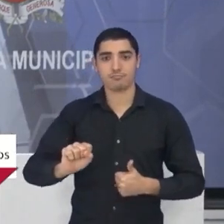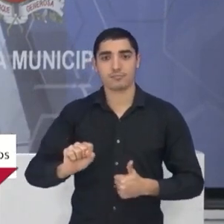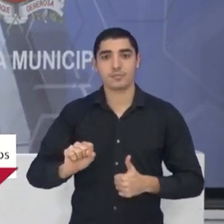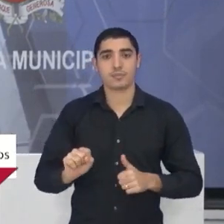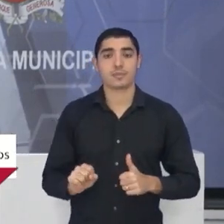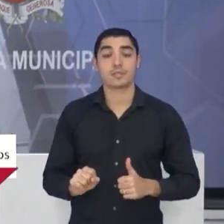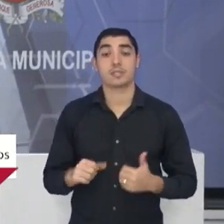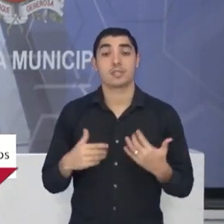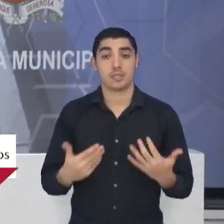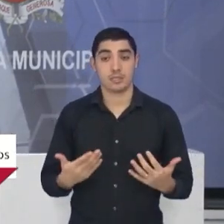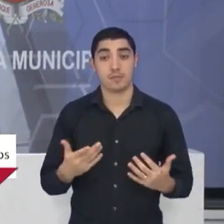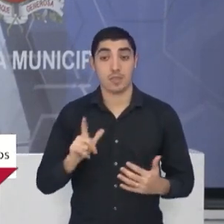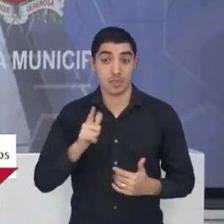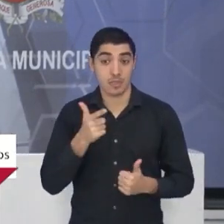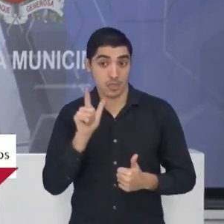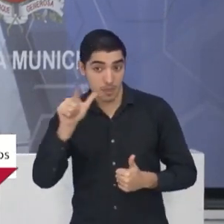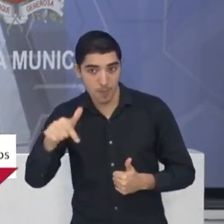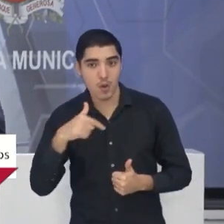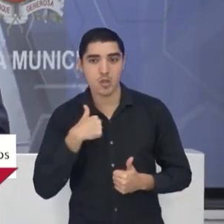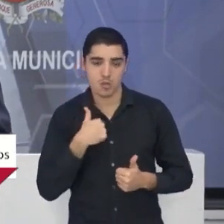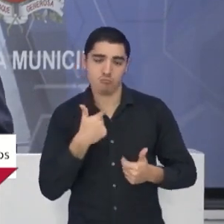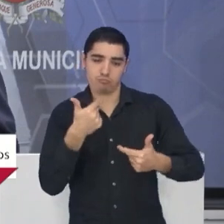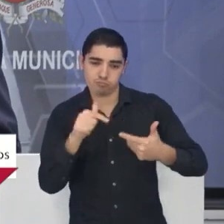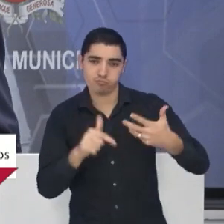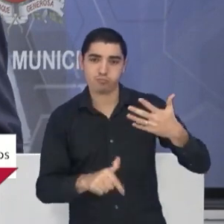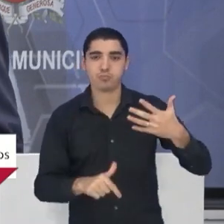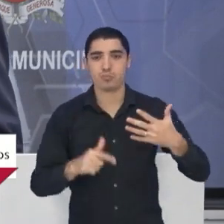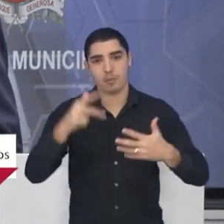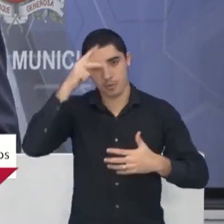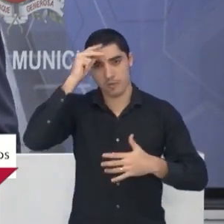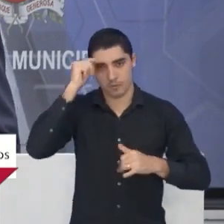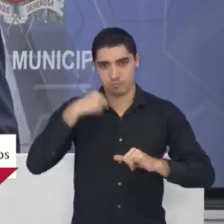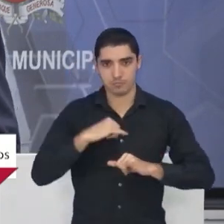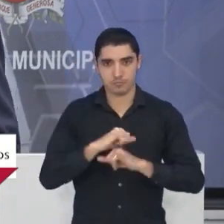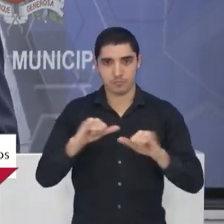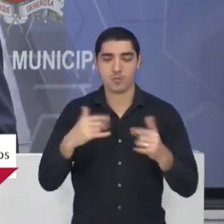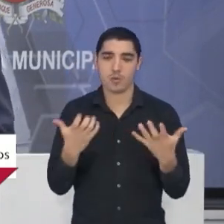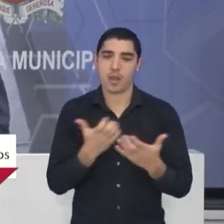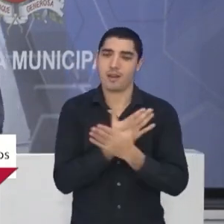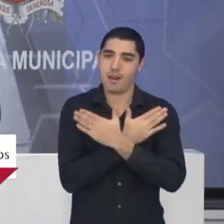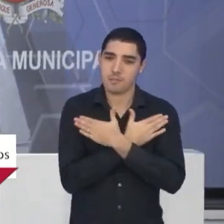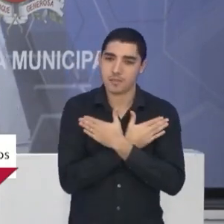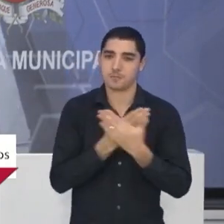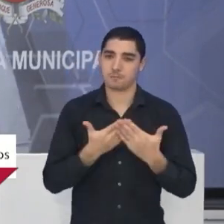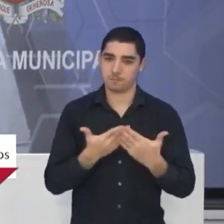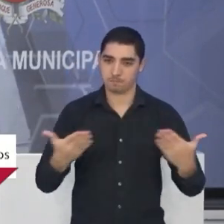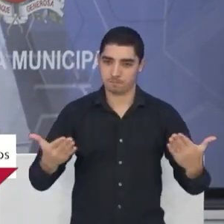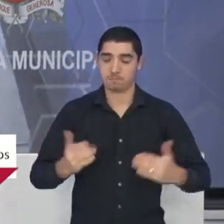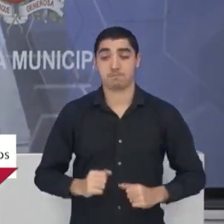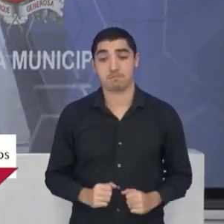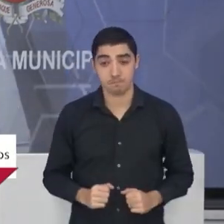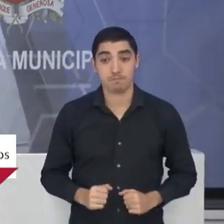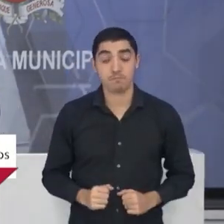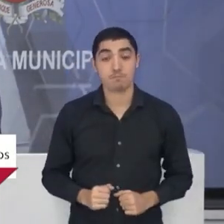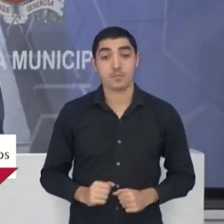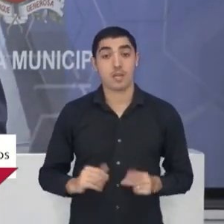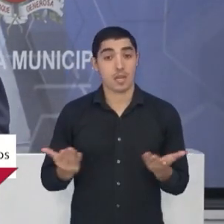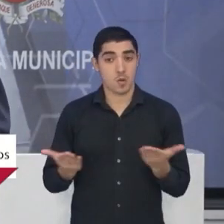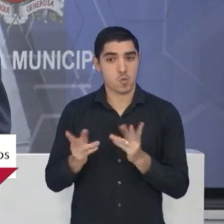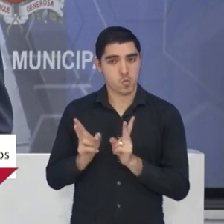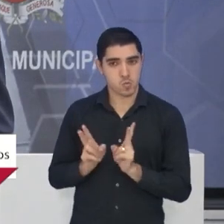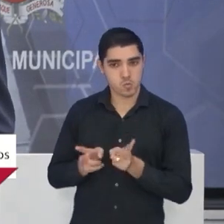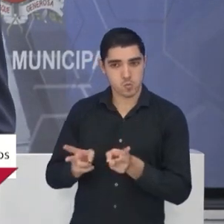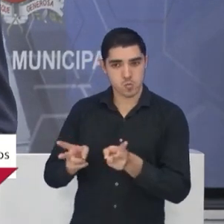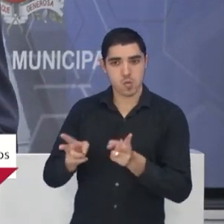Farei o anúncio dos demais prefeitos que estão presentes aqui conosco nosso abraço a todos vocês nesse momento dando sequência à